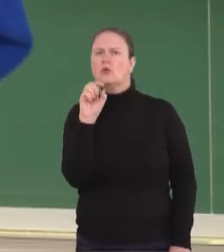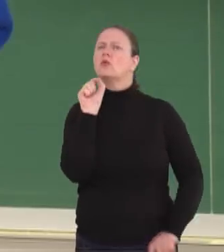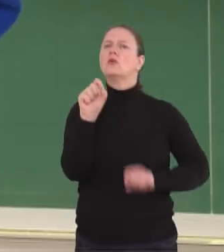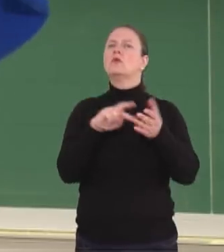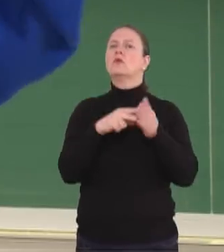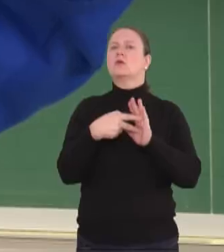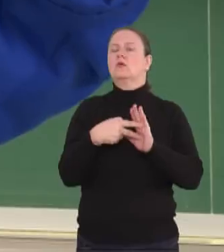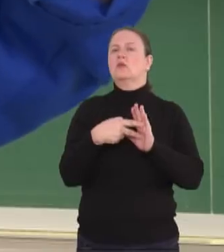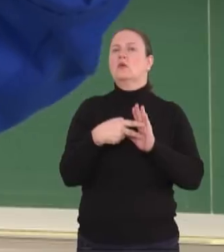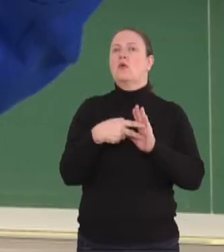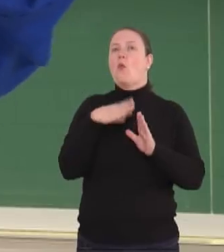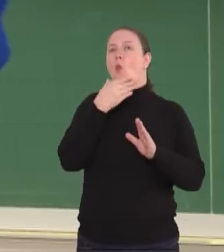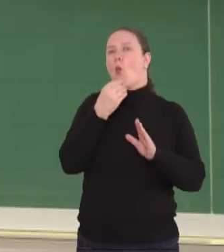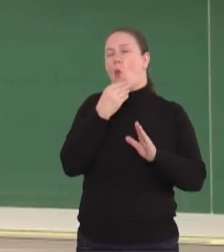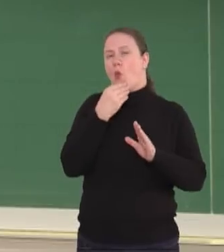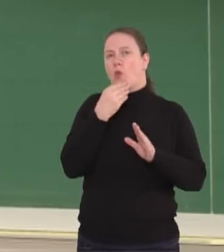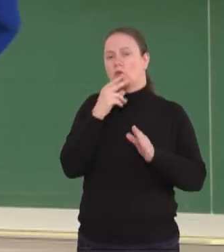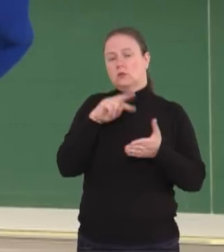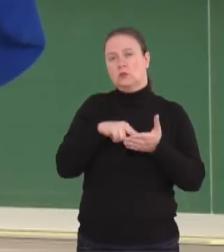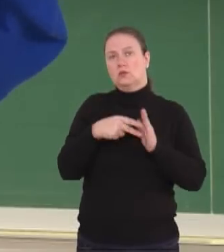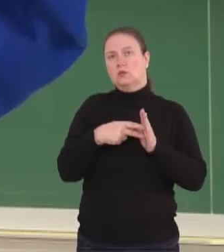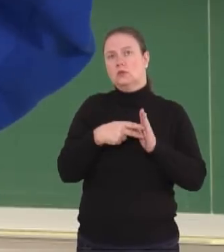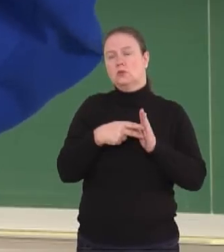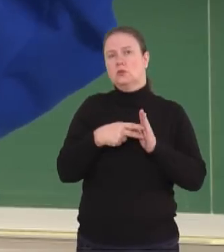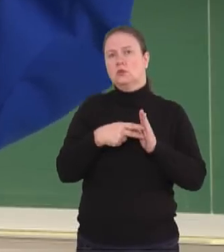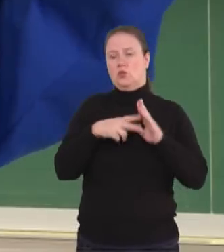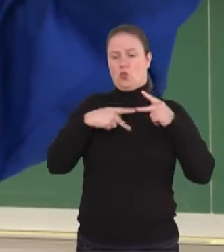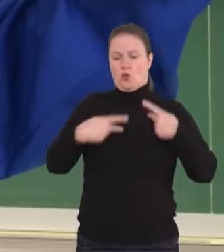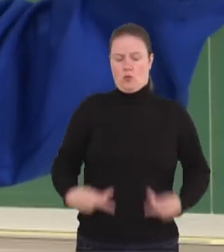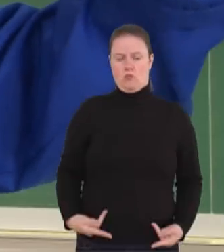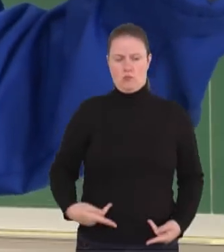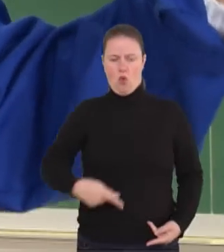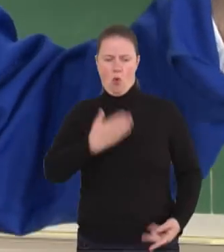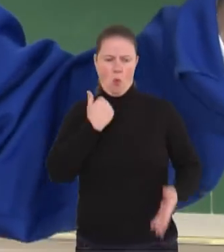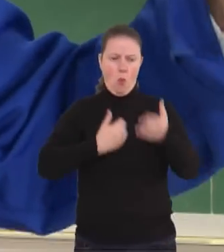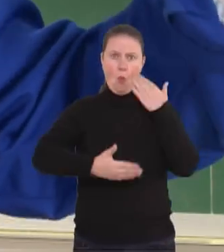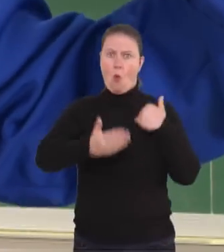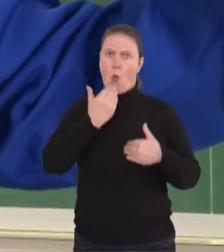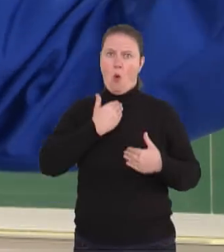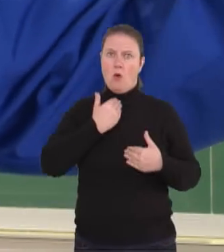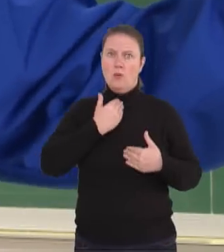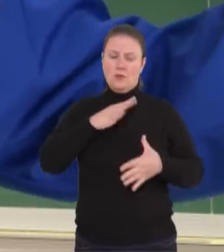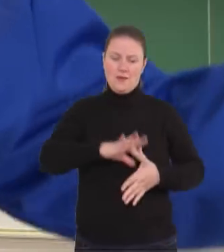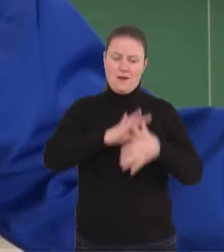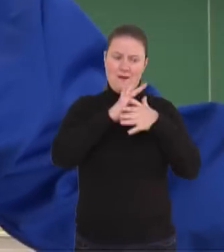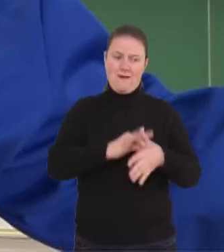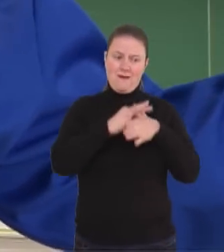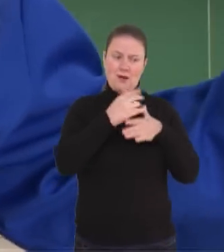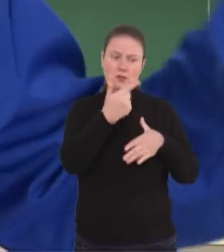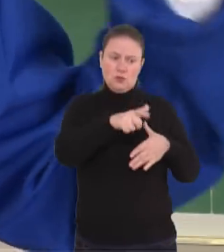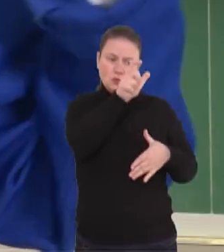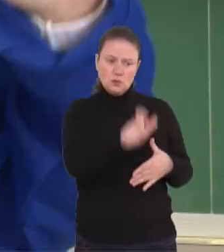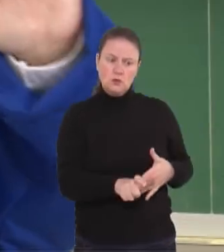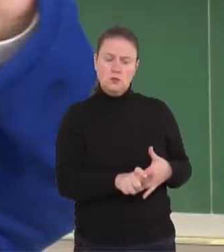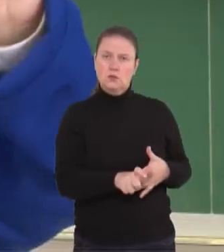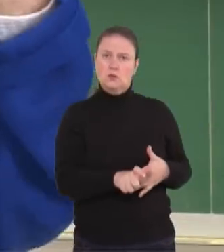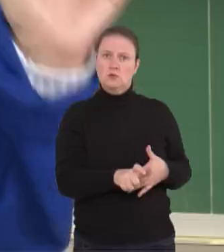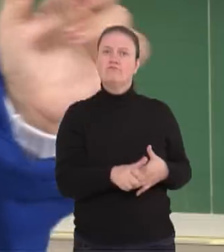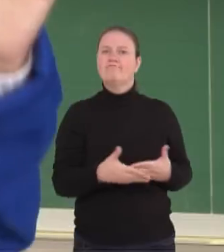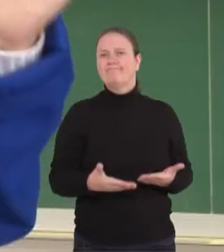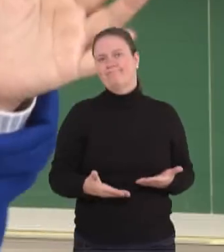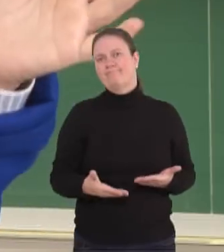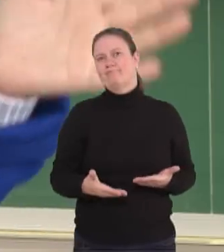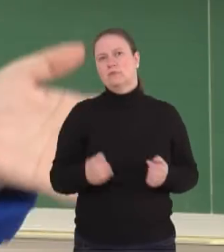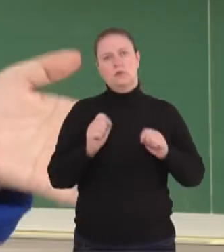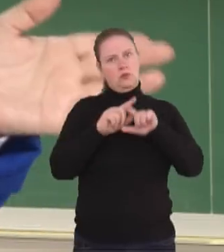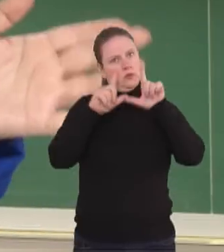Então, antropofagia é a situação em que o homem devora literalmente a carne de outro homem, né? Literalmente agora não é